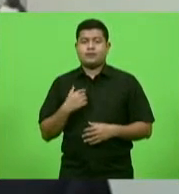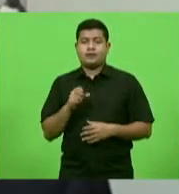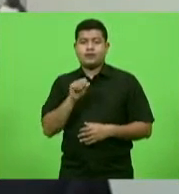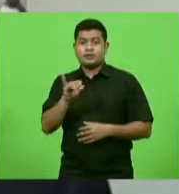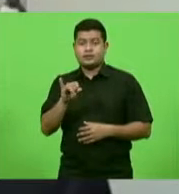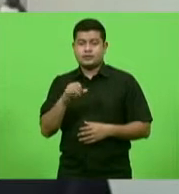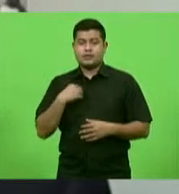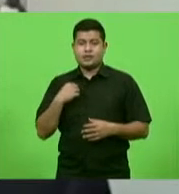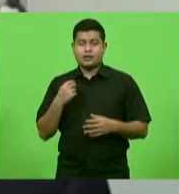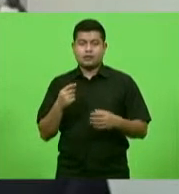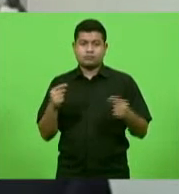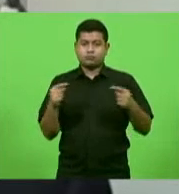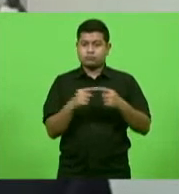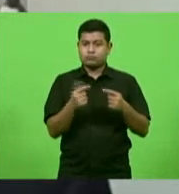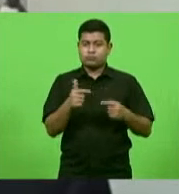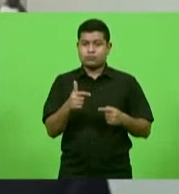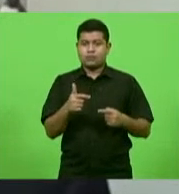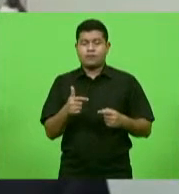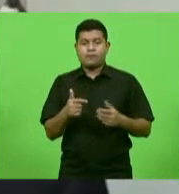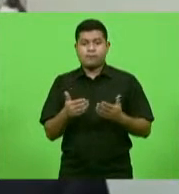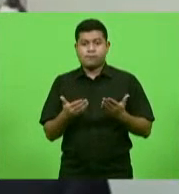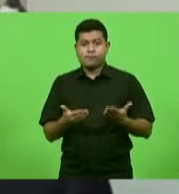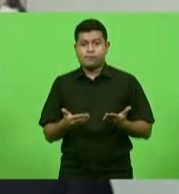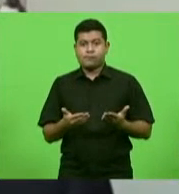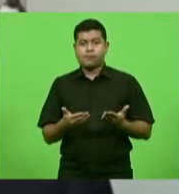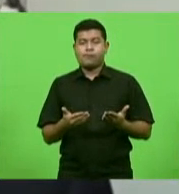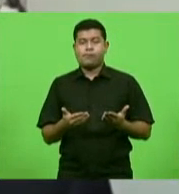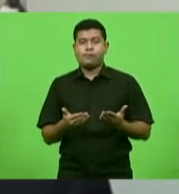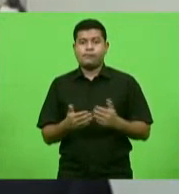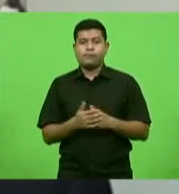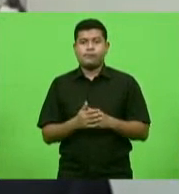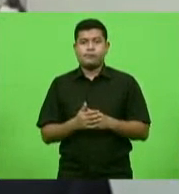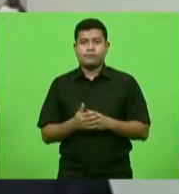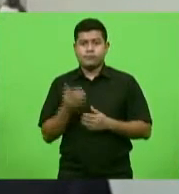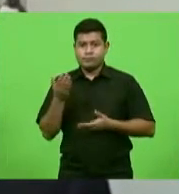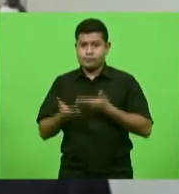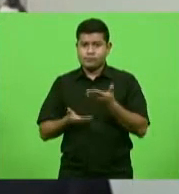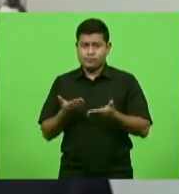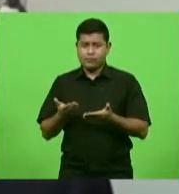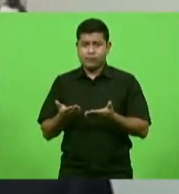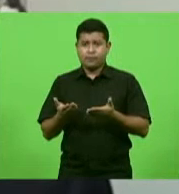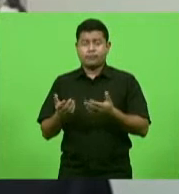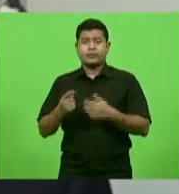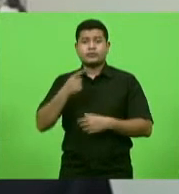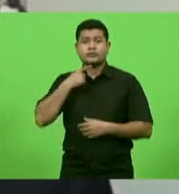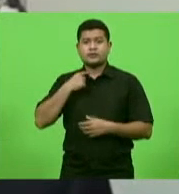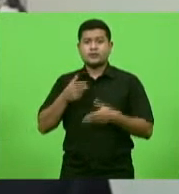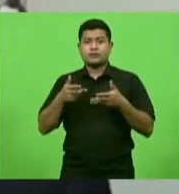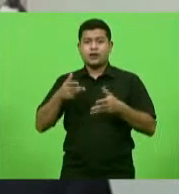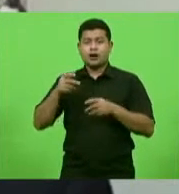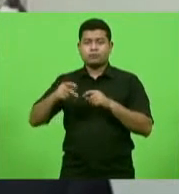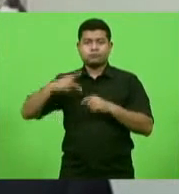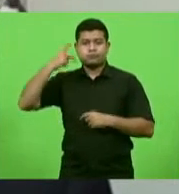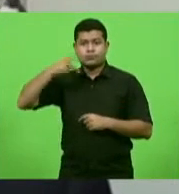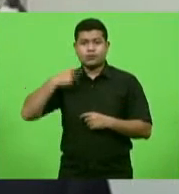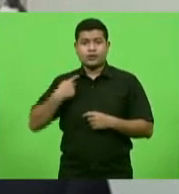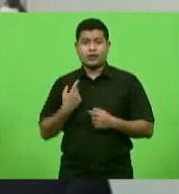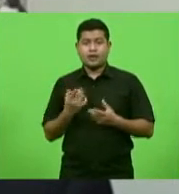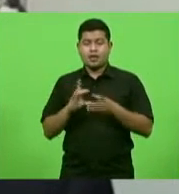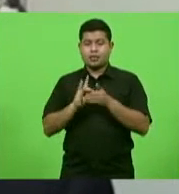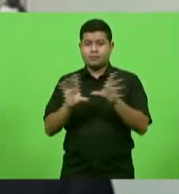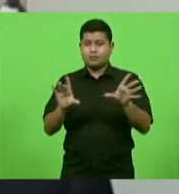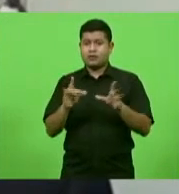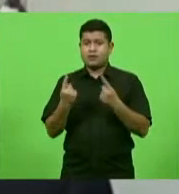garantias na atualidade, em atendimento aos anseios punitivistas, reacionários e